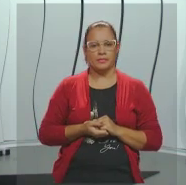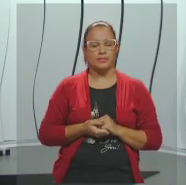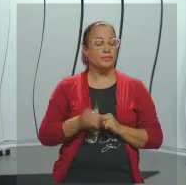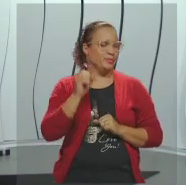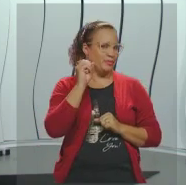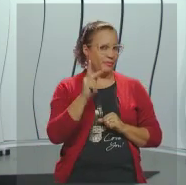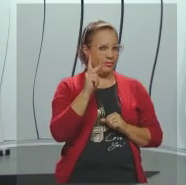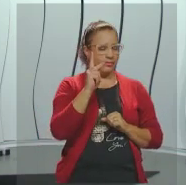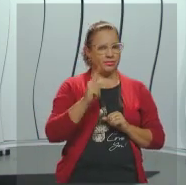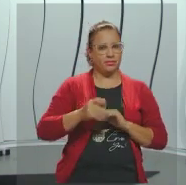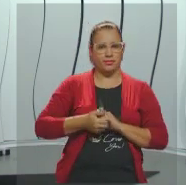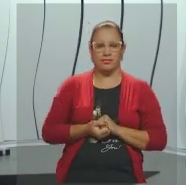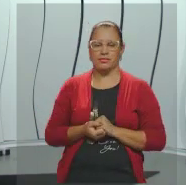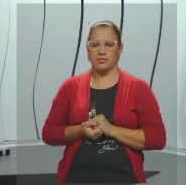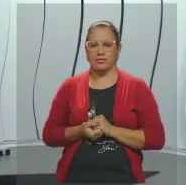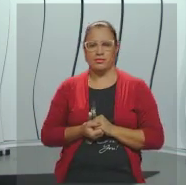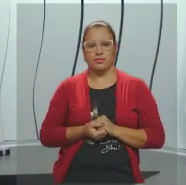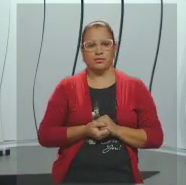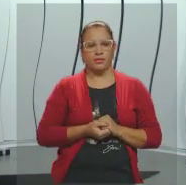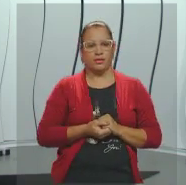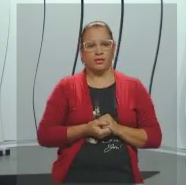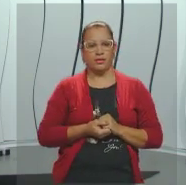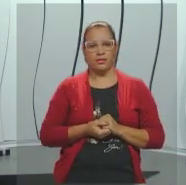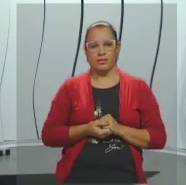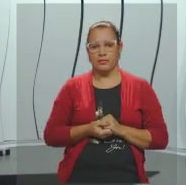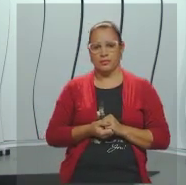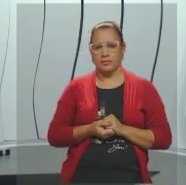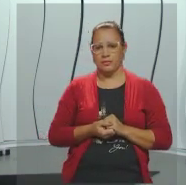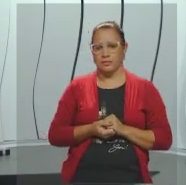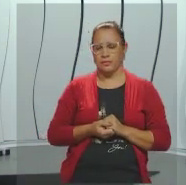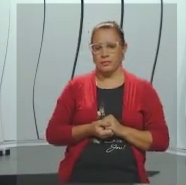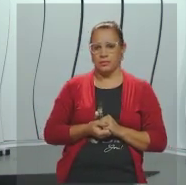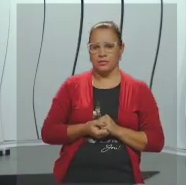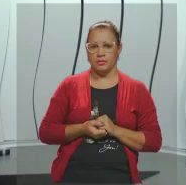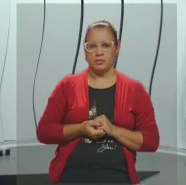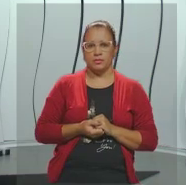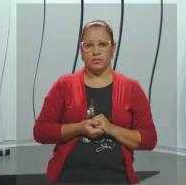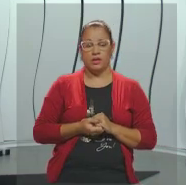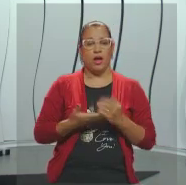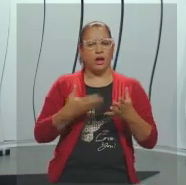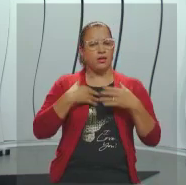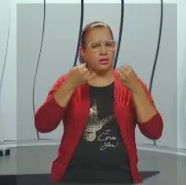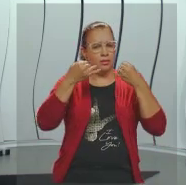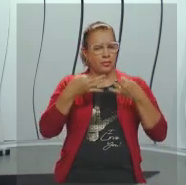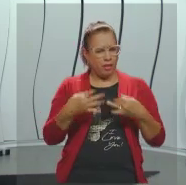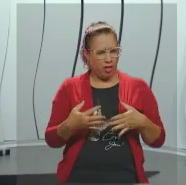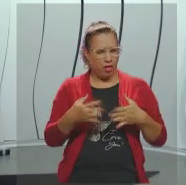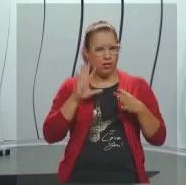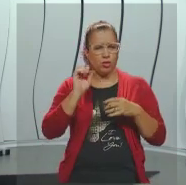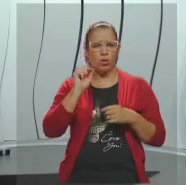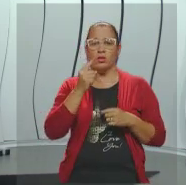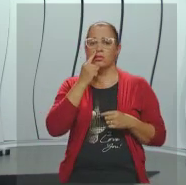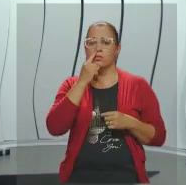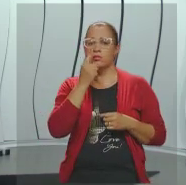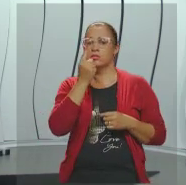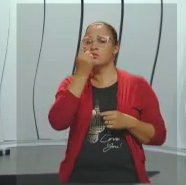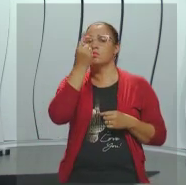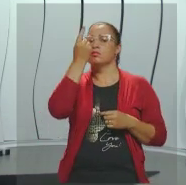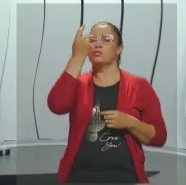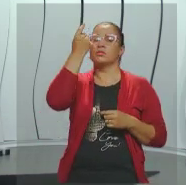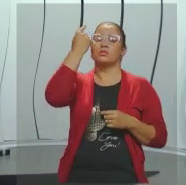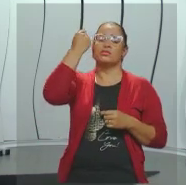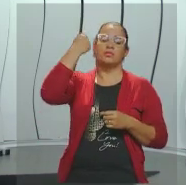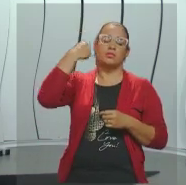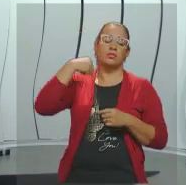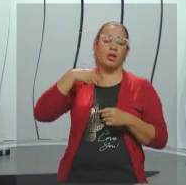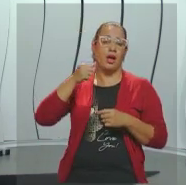Ok, então quando nós falamos então que esse ar passou por todos esses tubos, esse